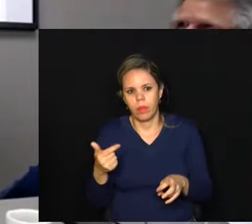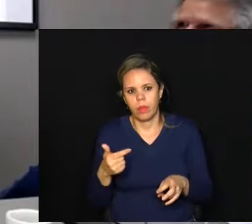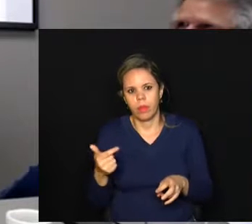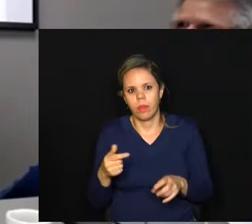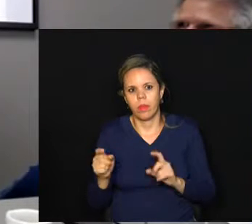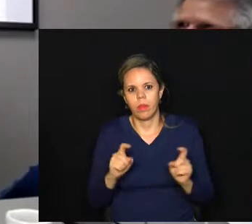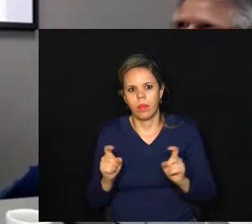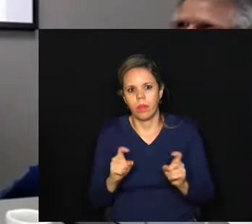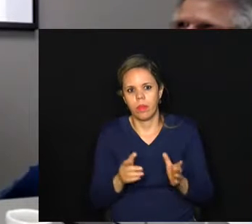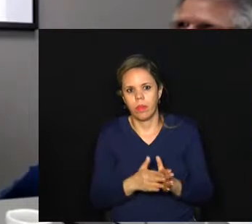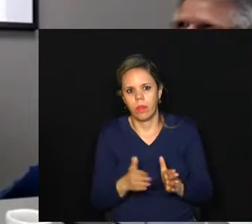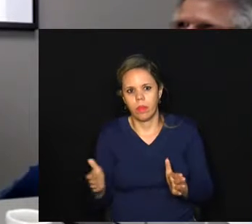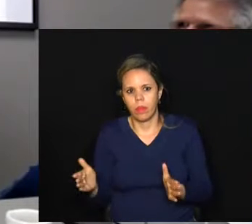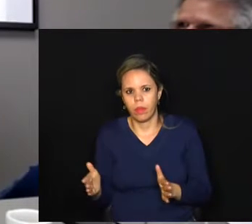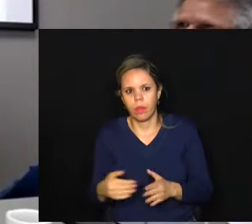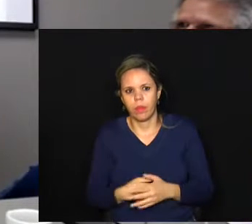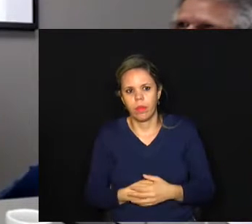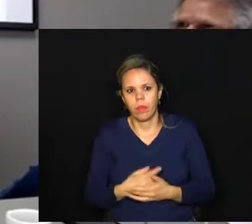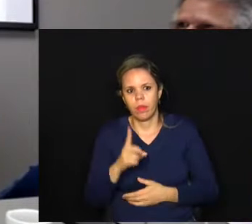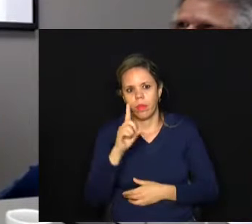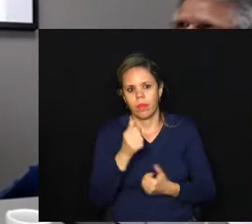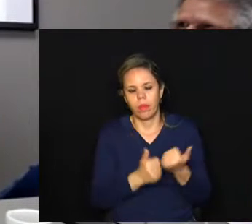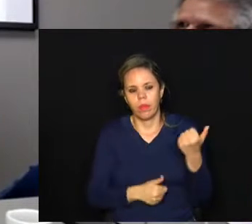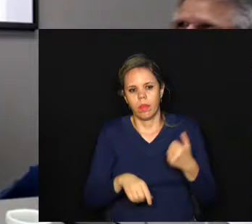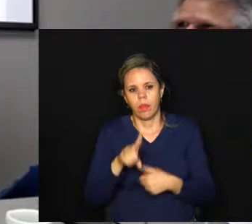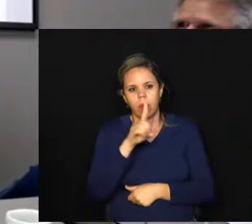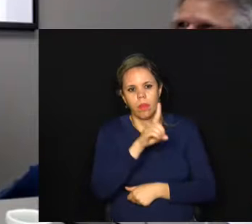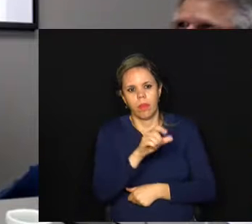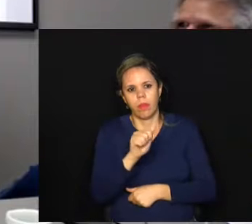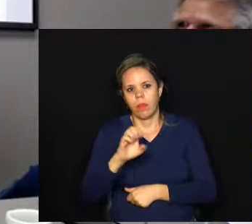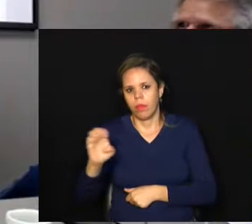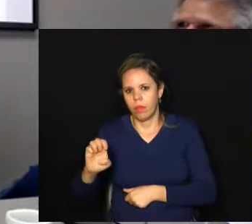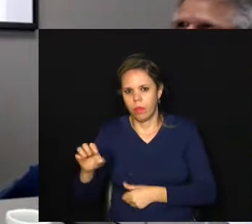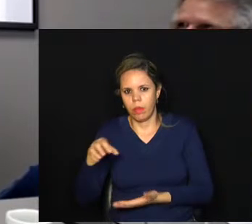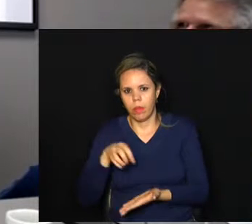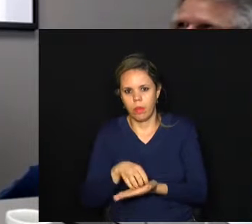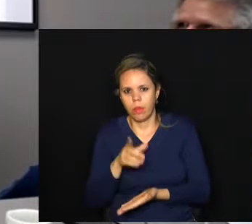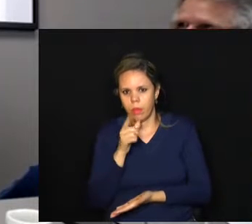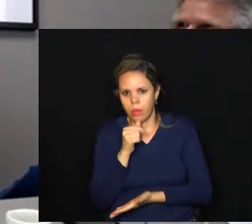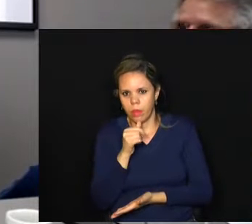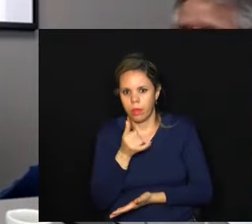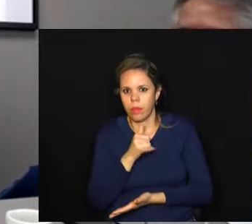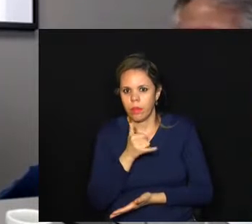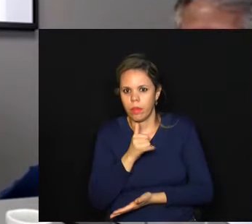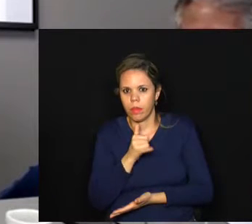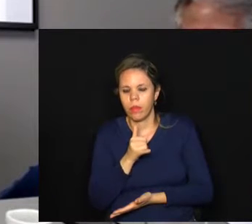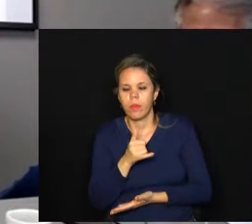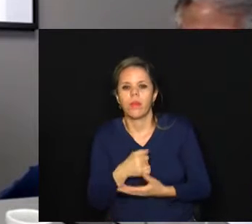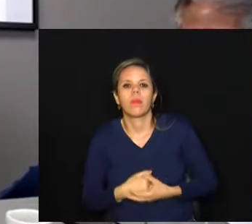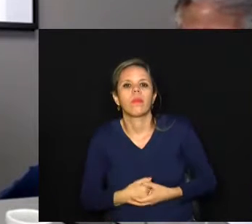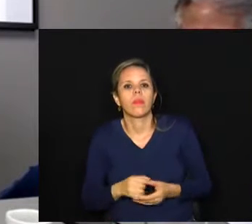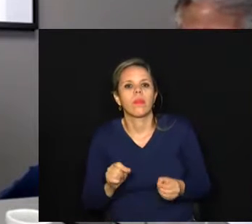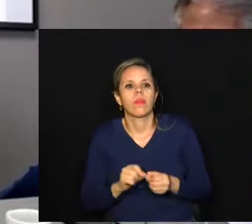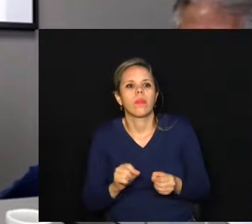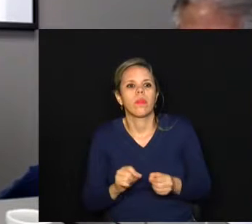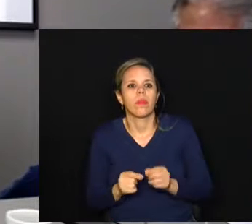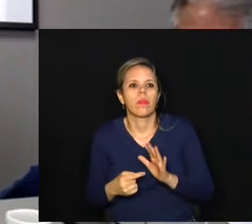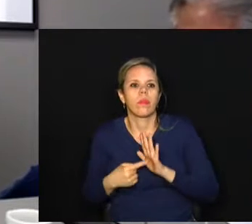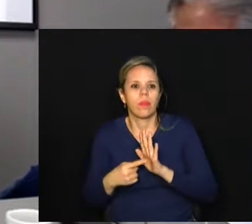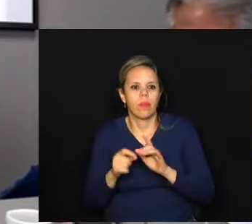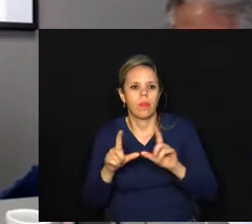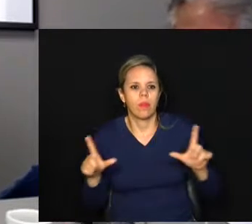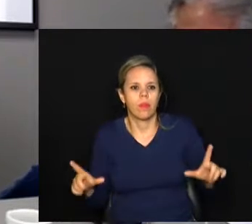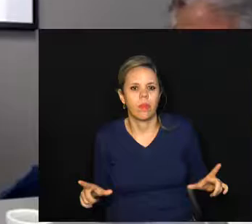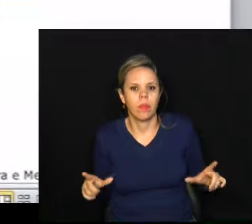da reunião, em que a diretoria do DAEE, o Departamento de Águas e Energia Elétrica, fez uma apresentação sobre